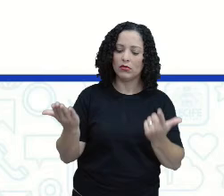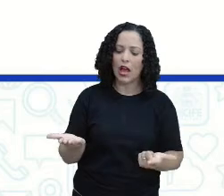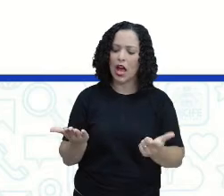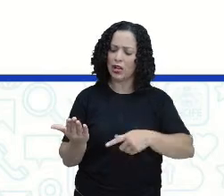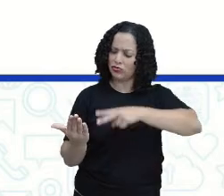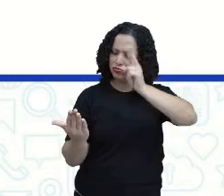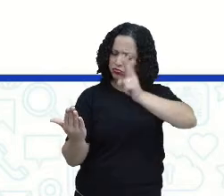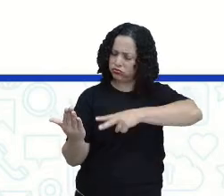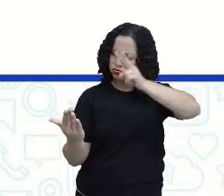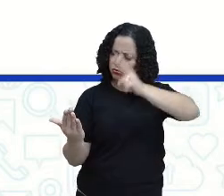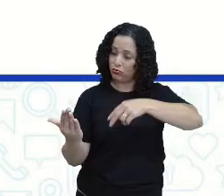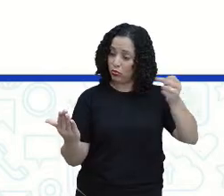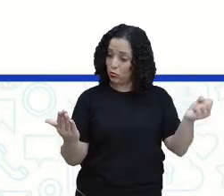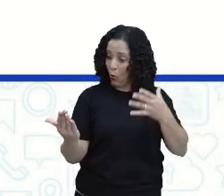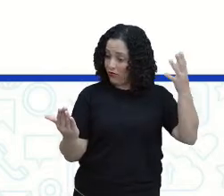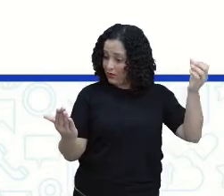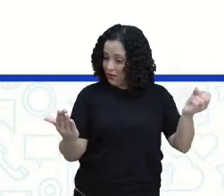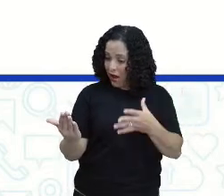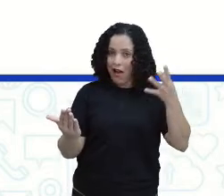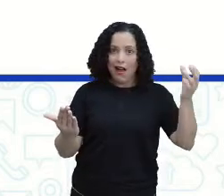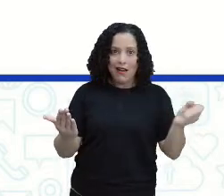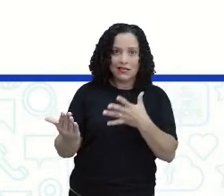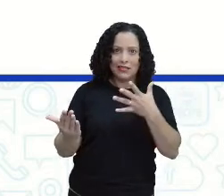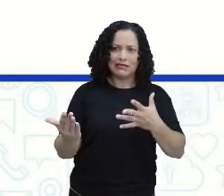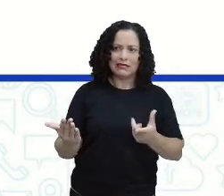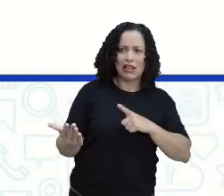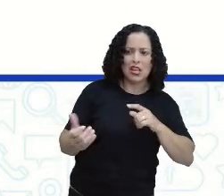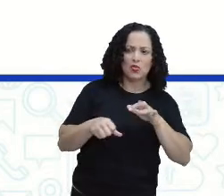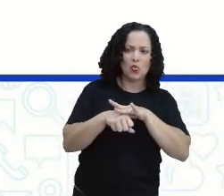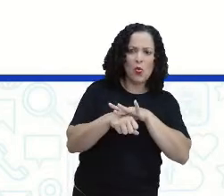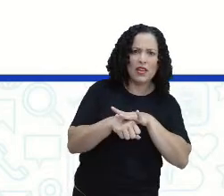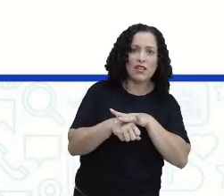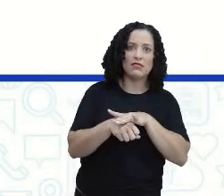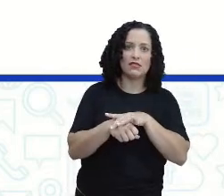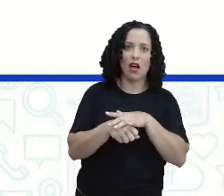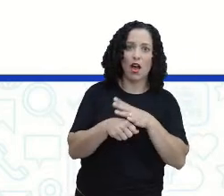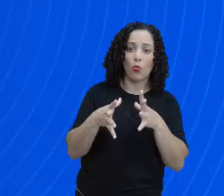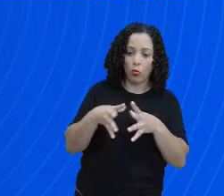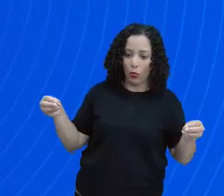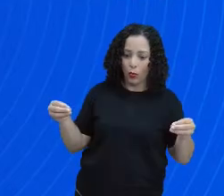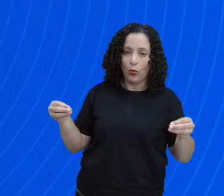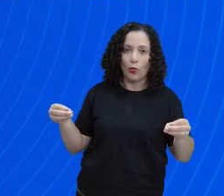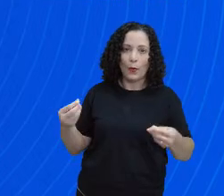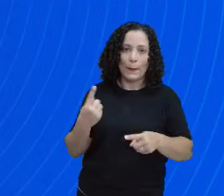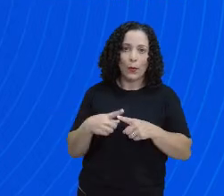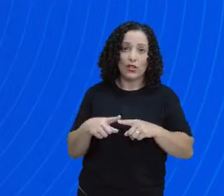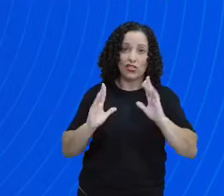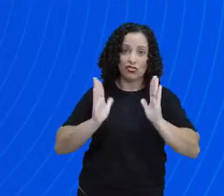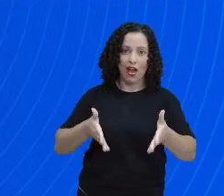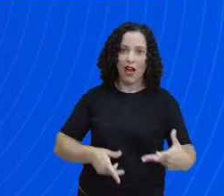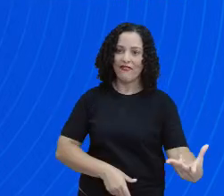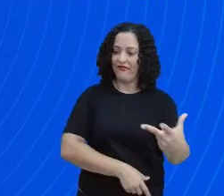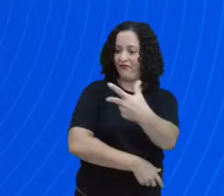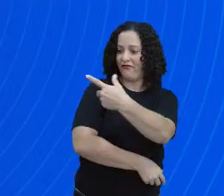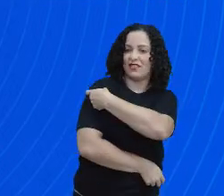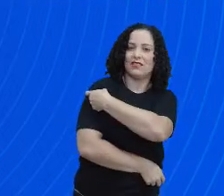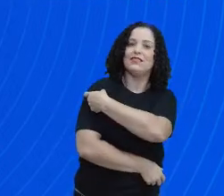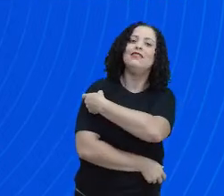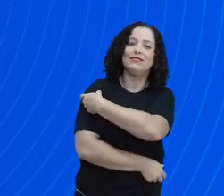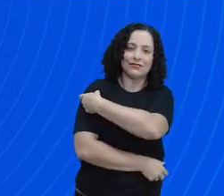de alguma novidade, alguma doença que está sendo erradicada por conta de uma nova vacina,